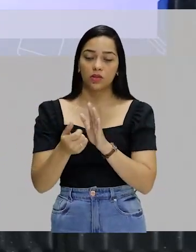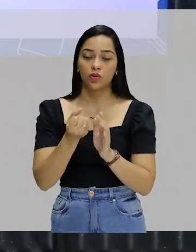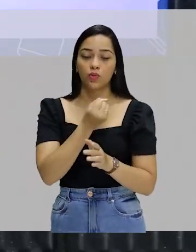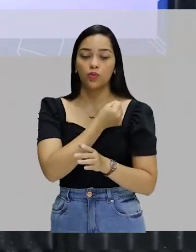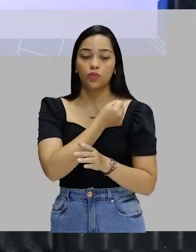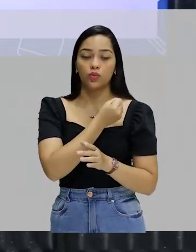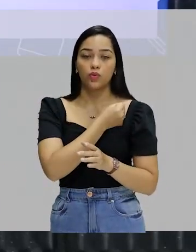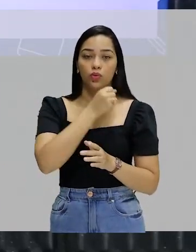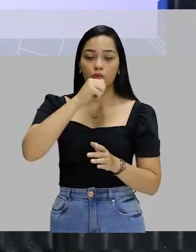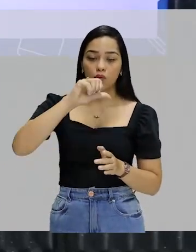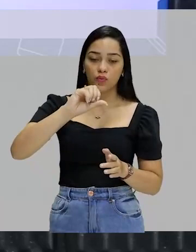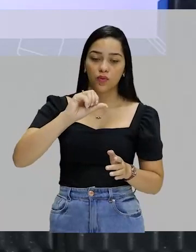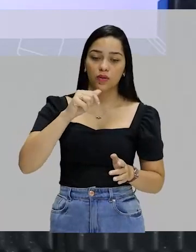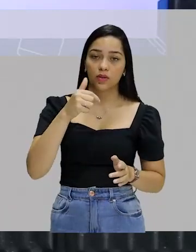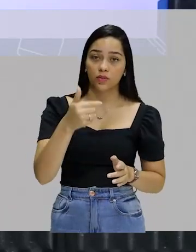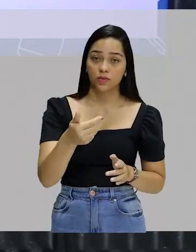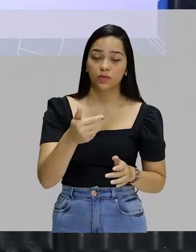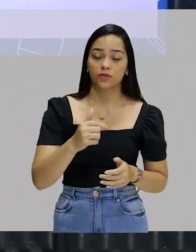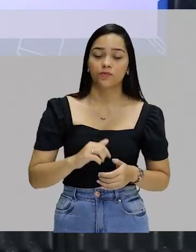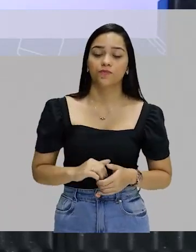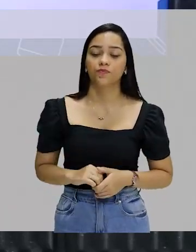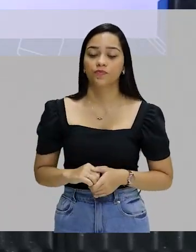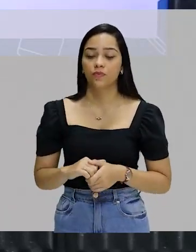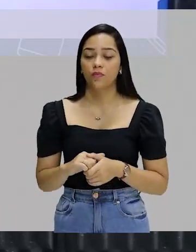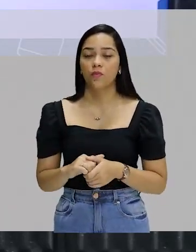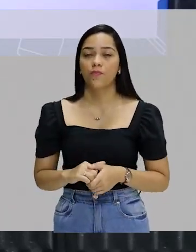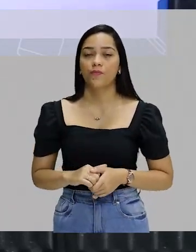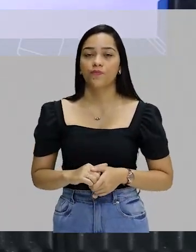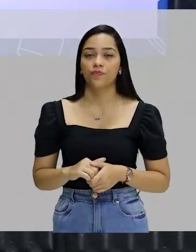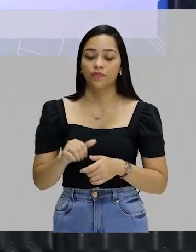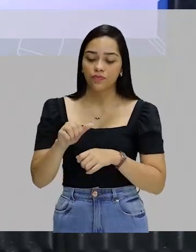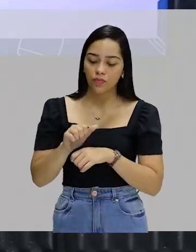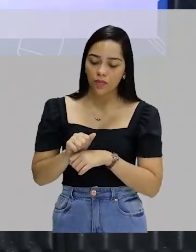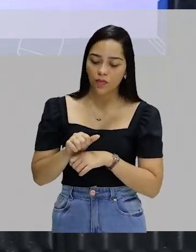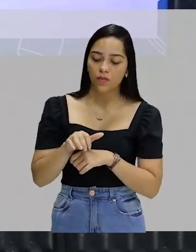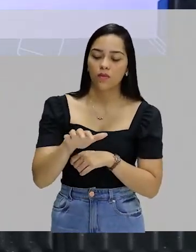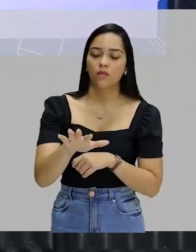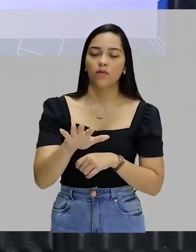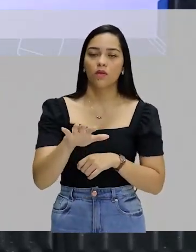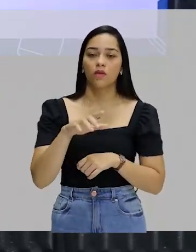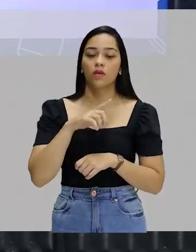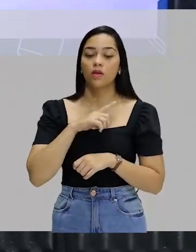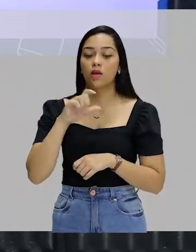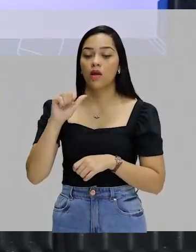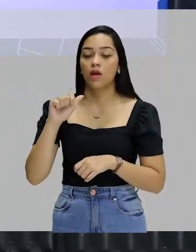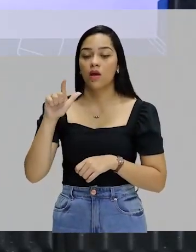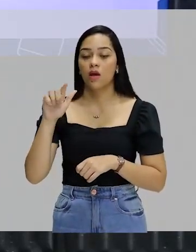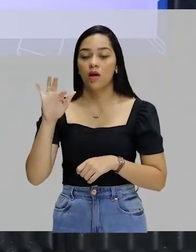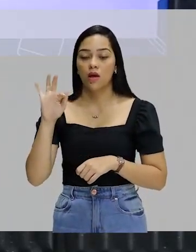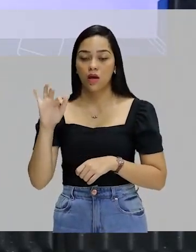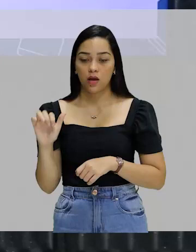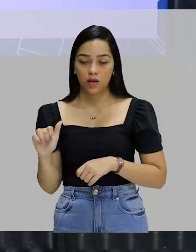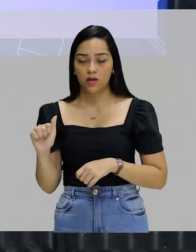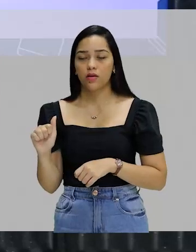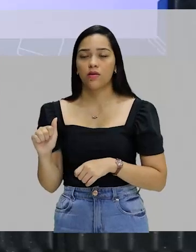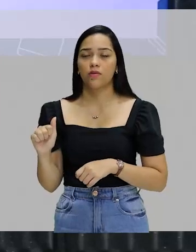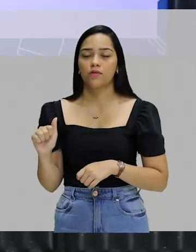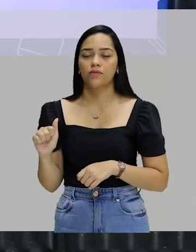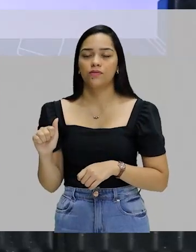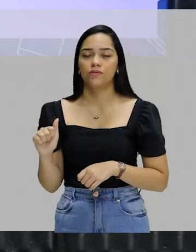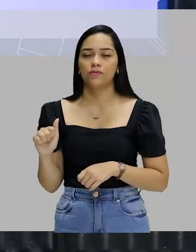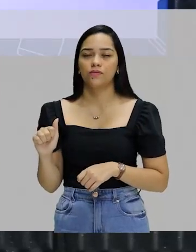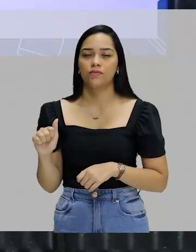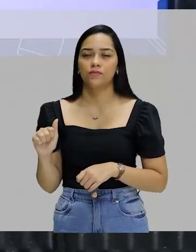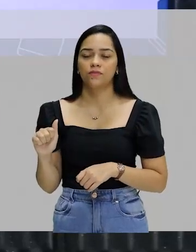atômico 92, ele emite uma partícula alfa. A partícula